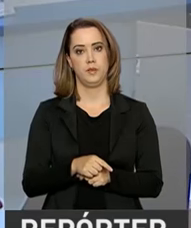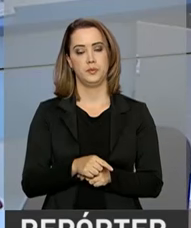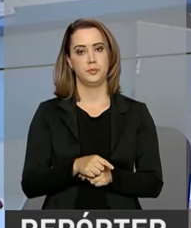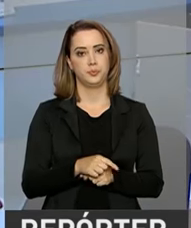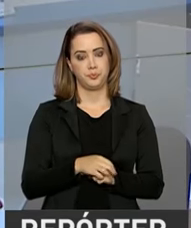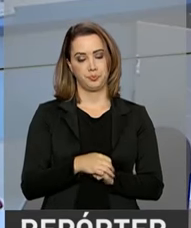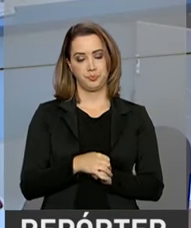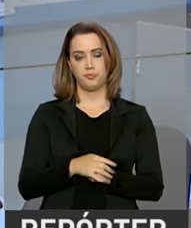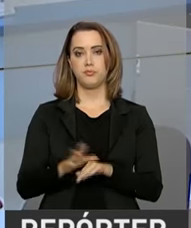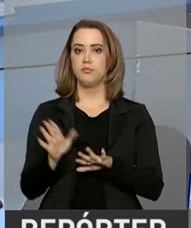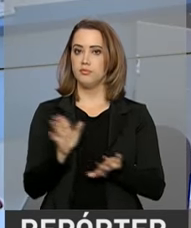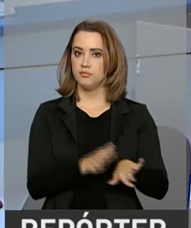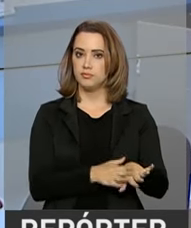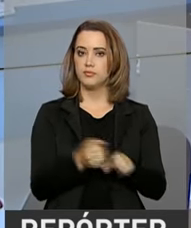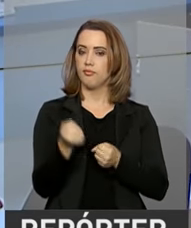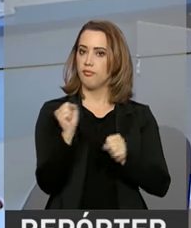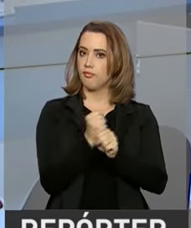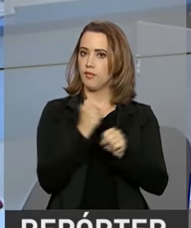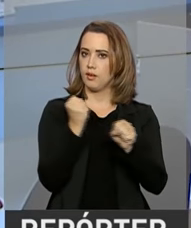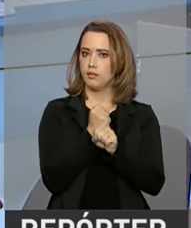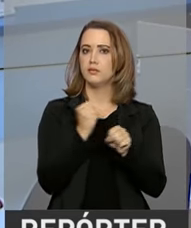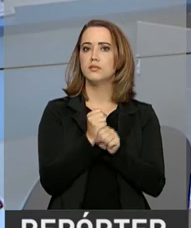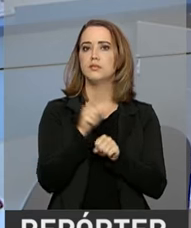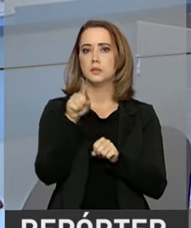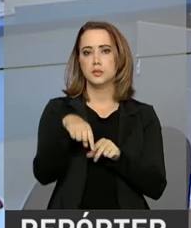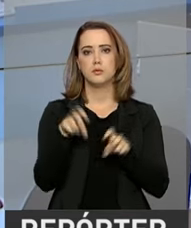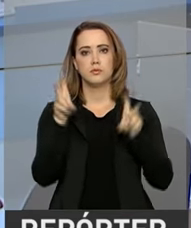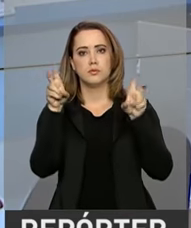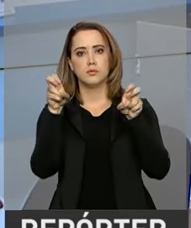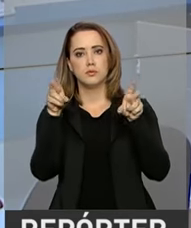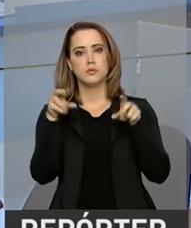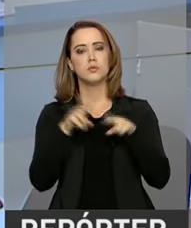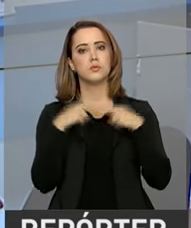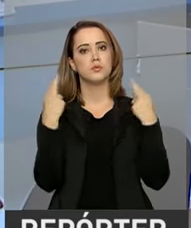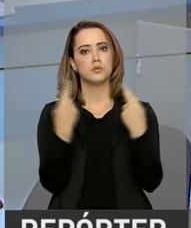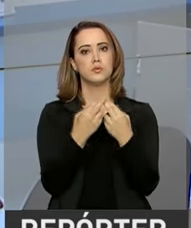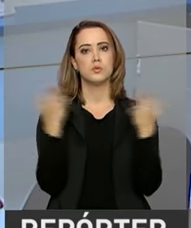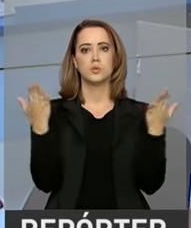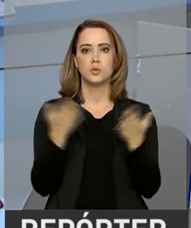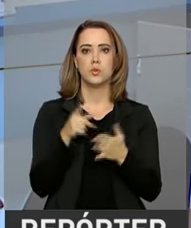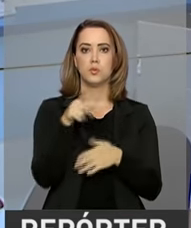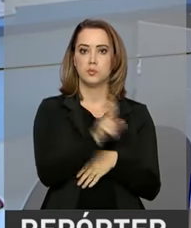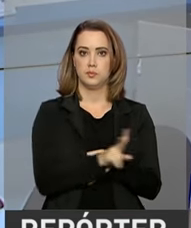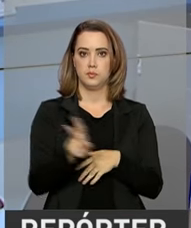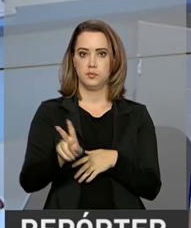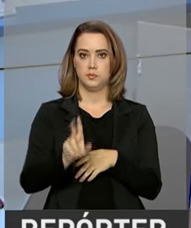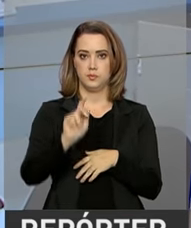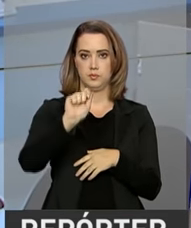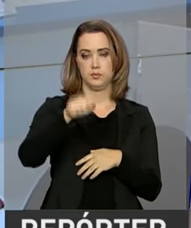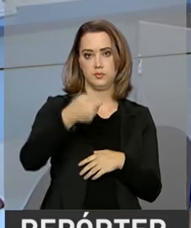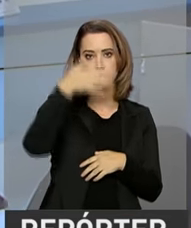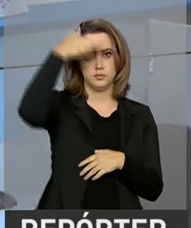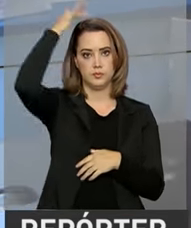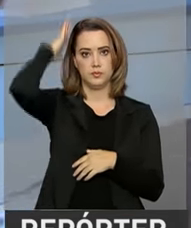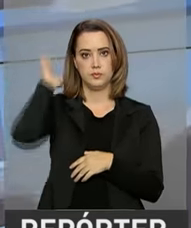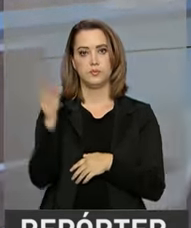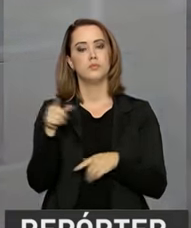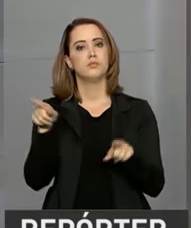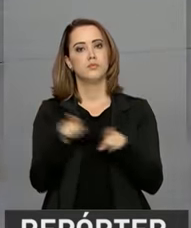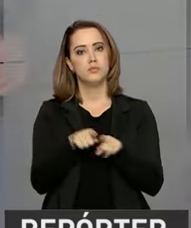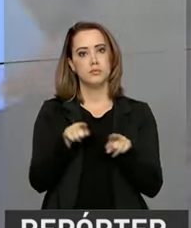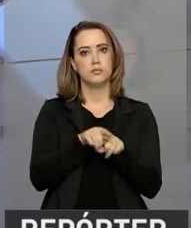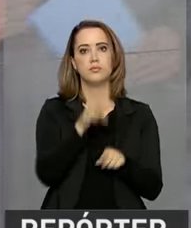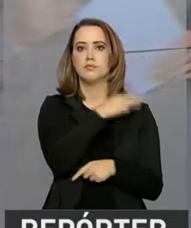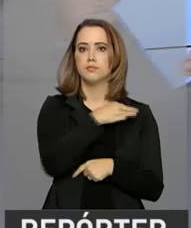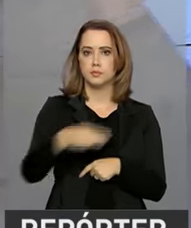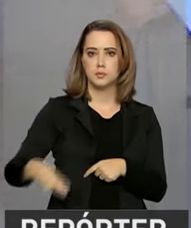0800729001. Infraestrutura foi o tema de uma reunião hoje entre o presidente em exercício, Michel Temer e ministros. Nós vamos conversar